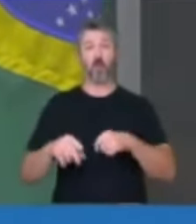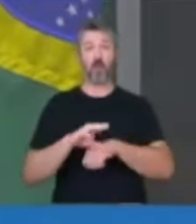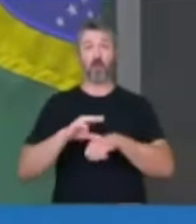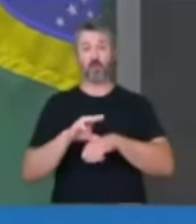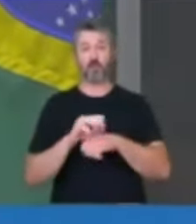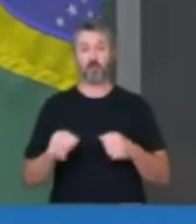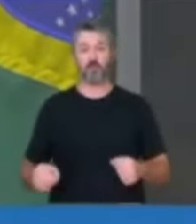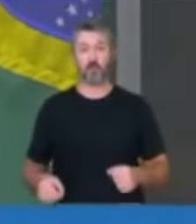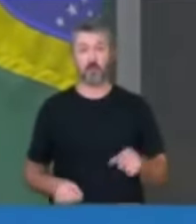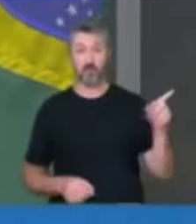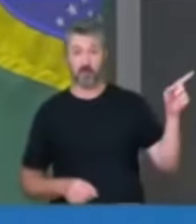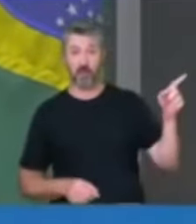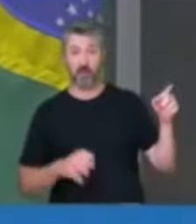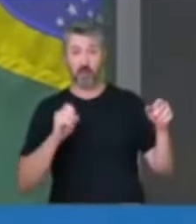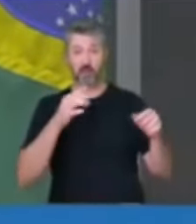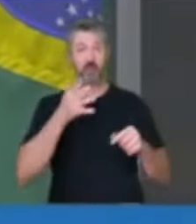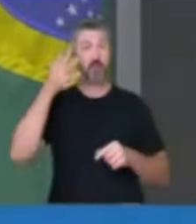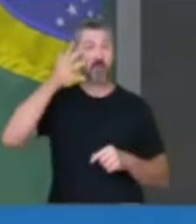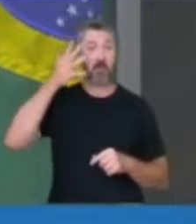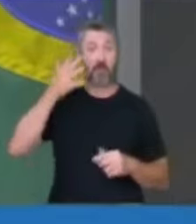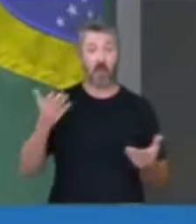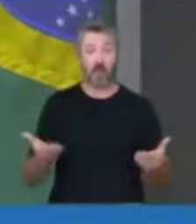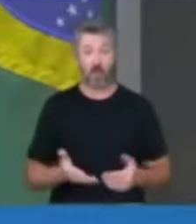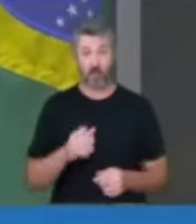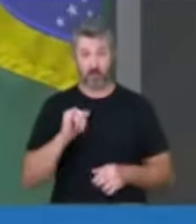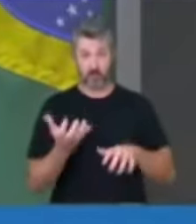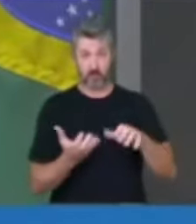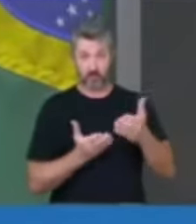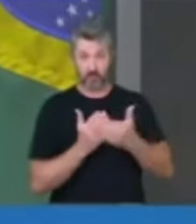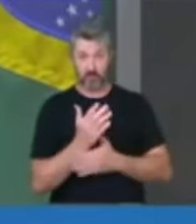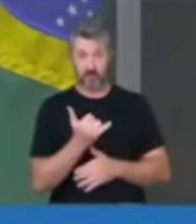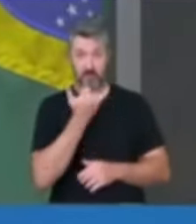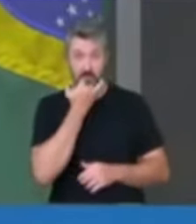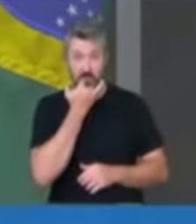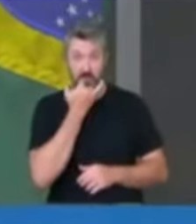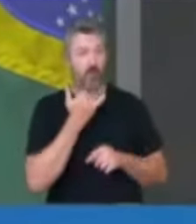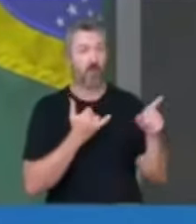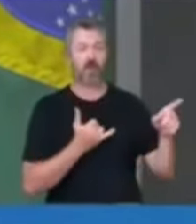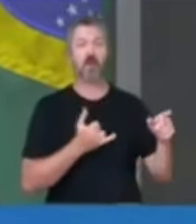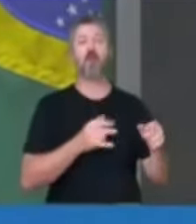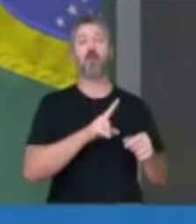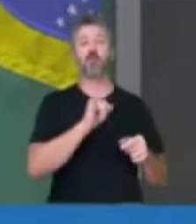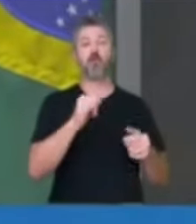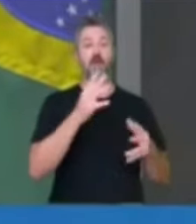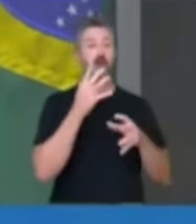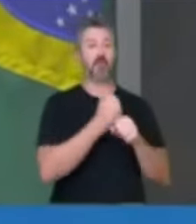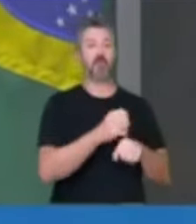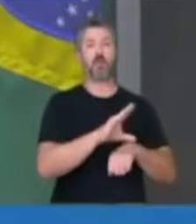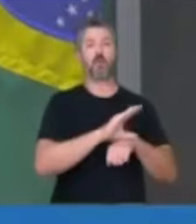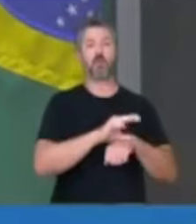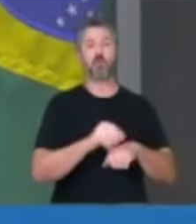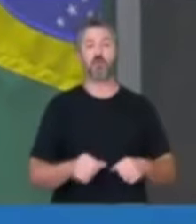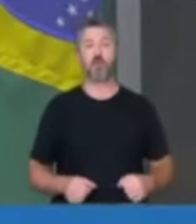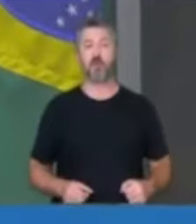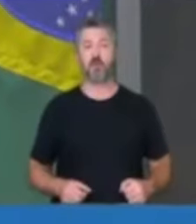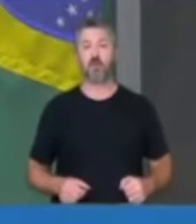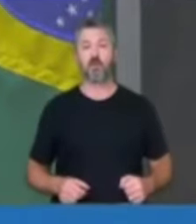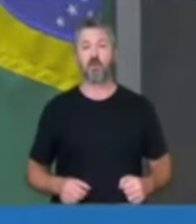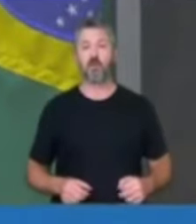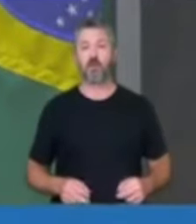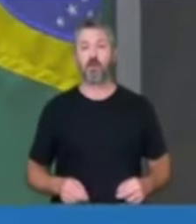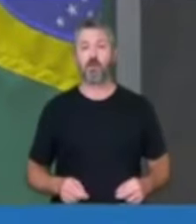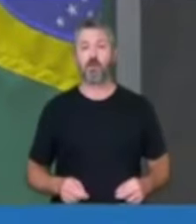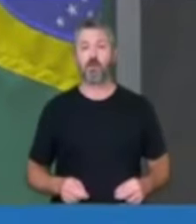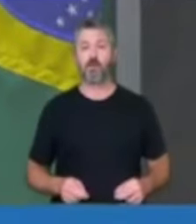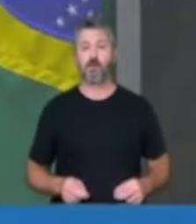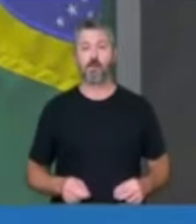ão lá D declaração falando que se esse congresso aprovar am Anistia eles vão fazer a revisão constitucional